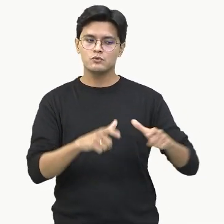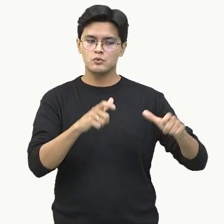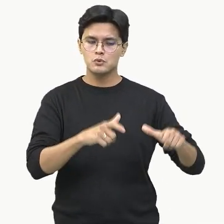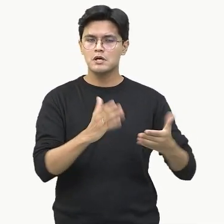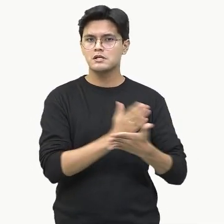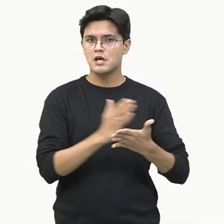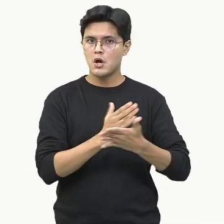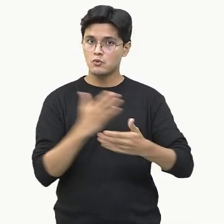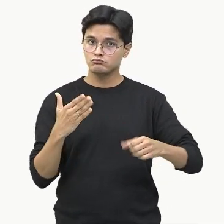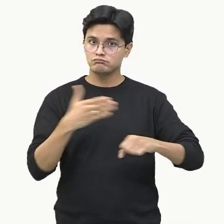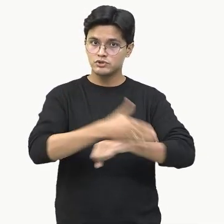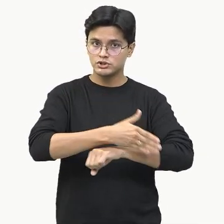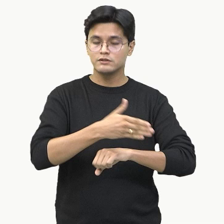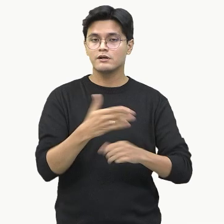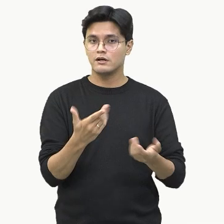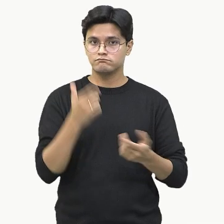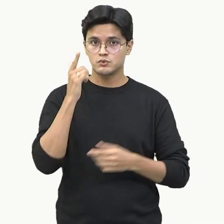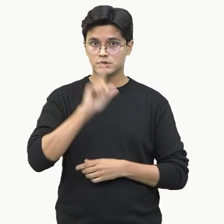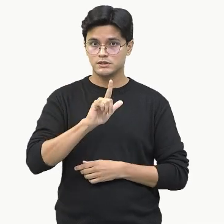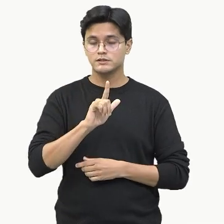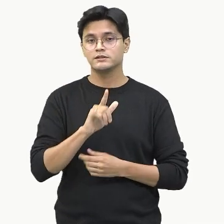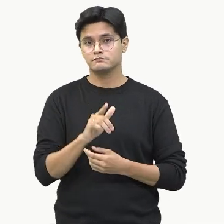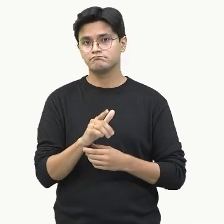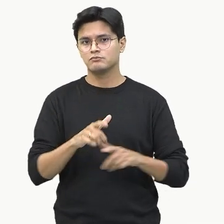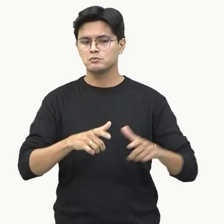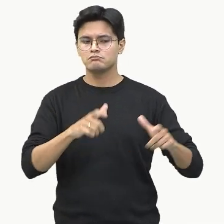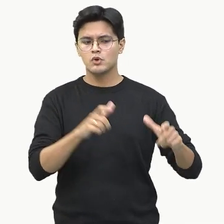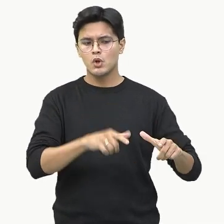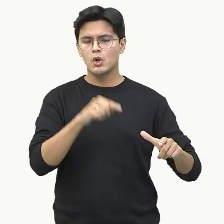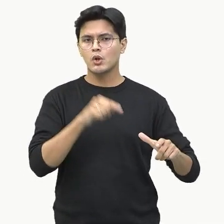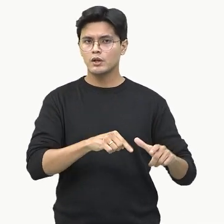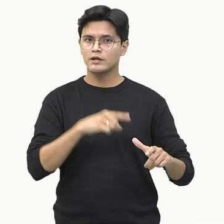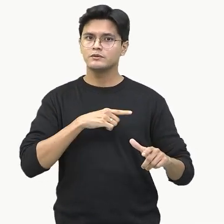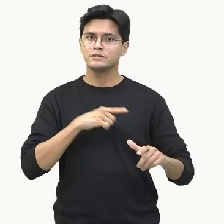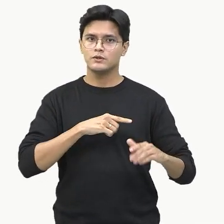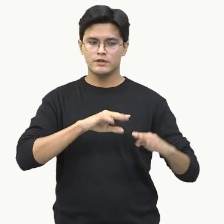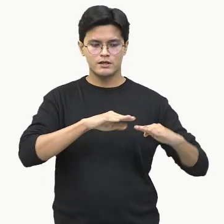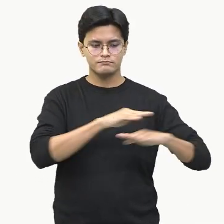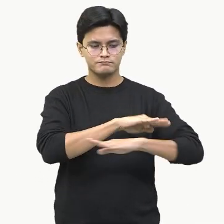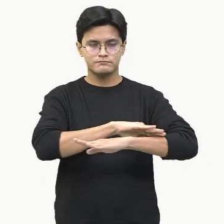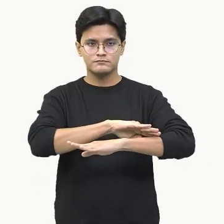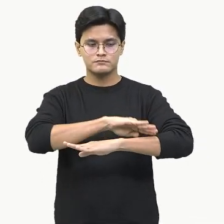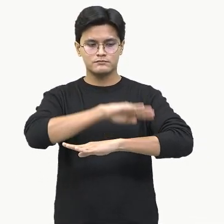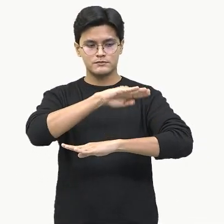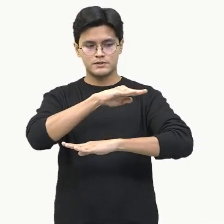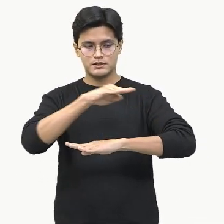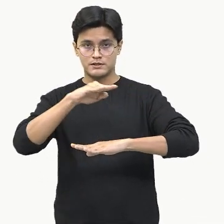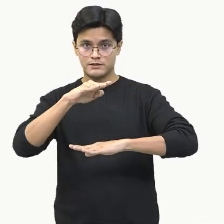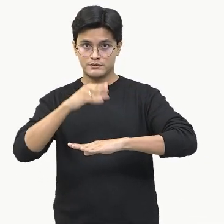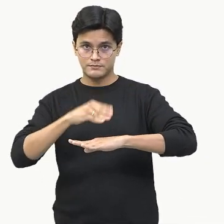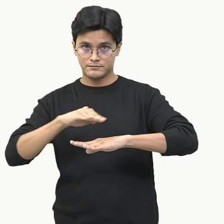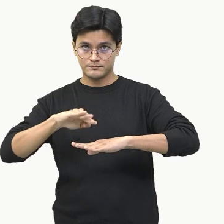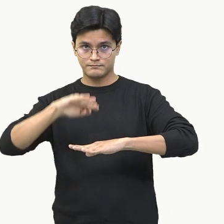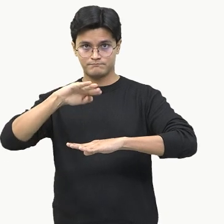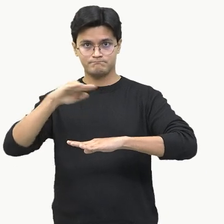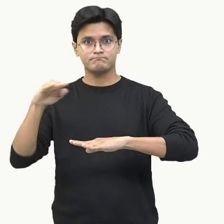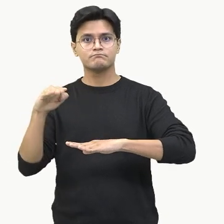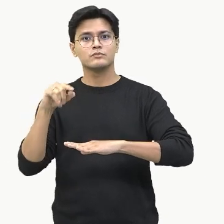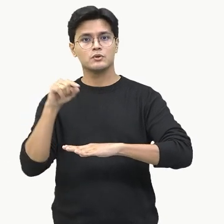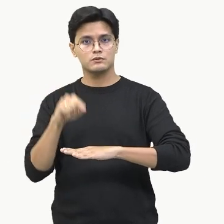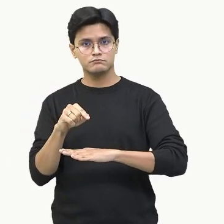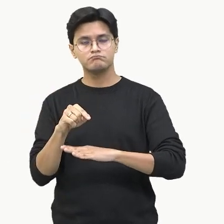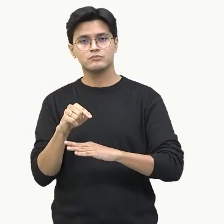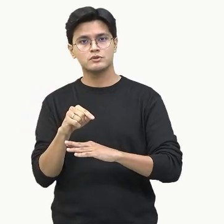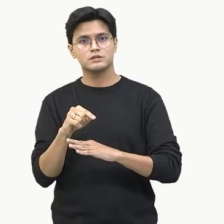trechos e esses trechos a gente vai encontrar um desnível com relação a esse tipo de relevo Diferentemente dos